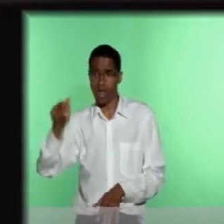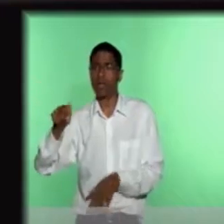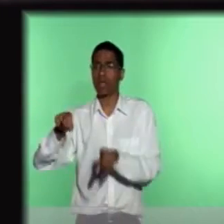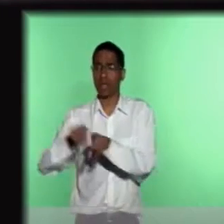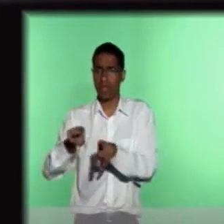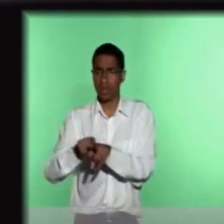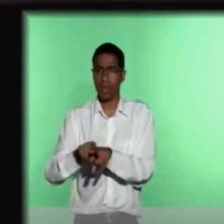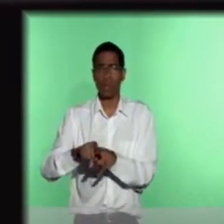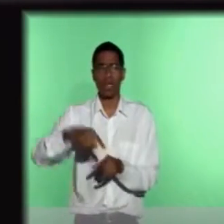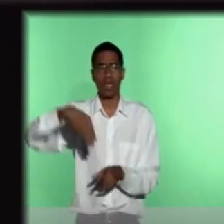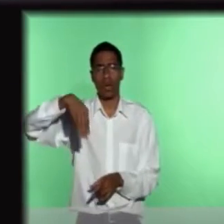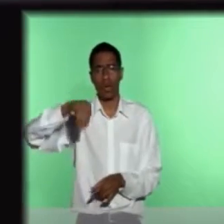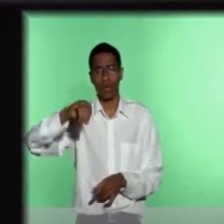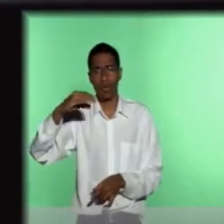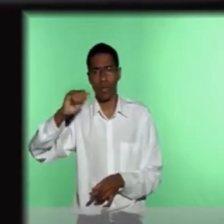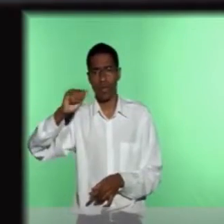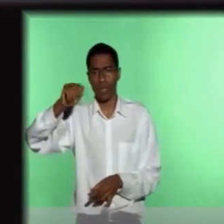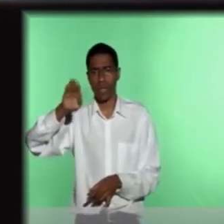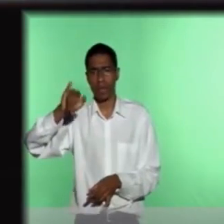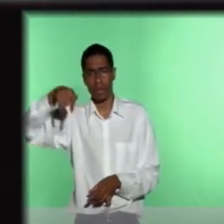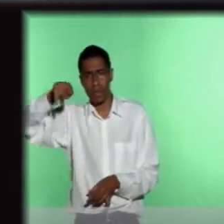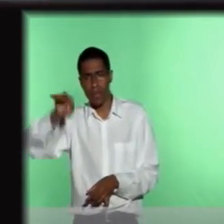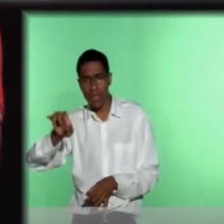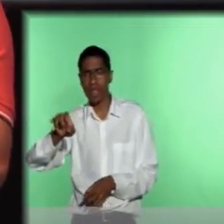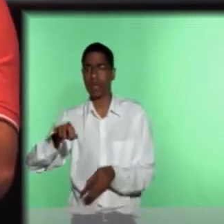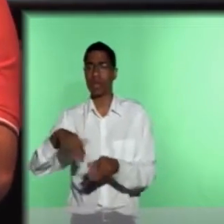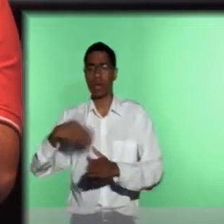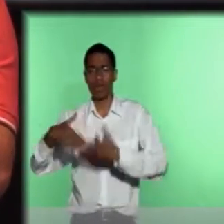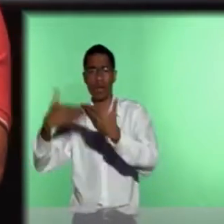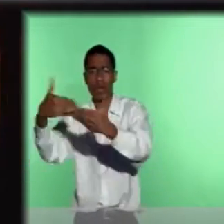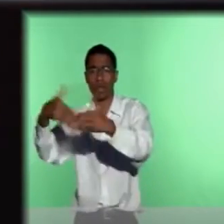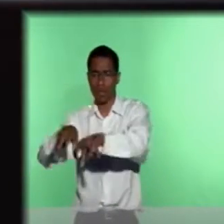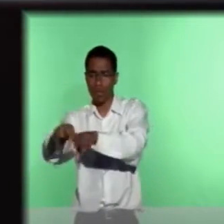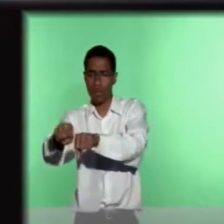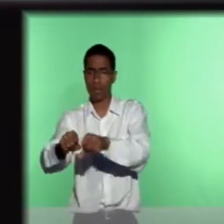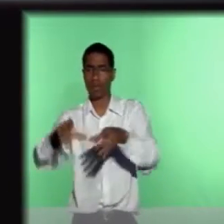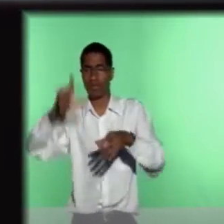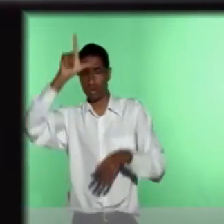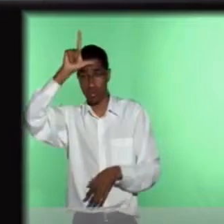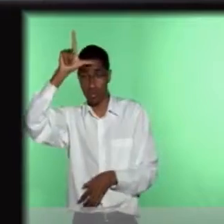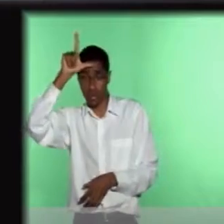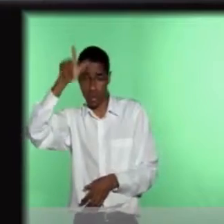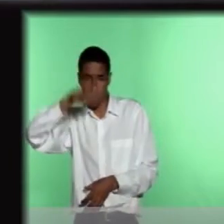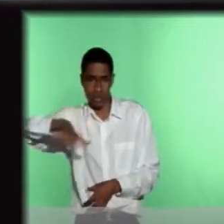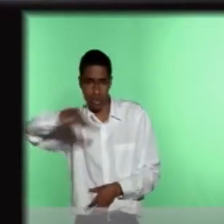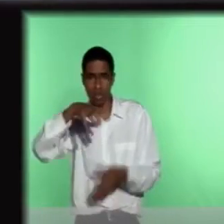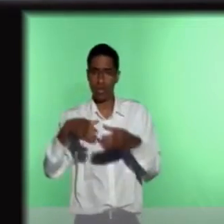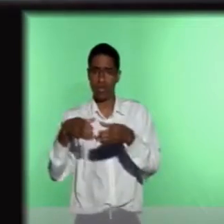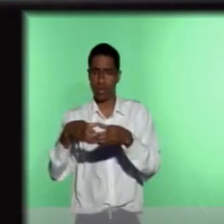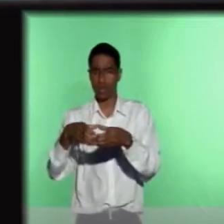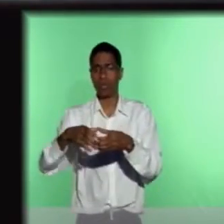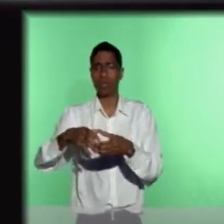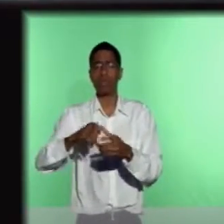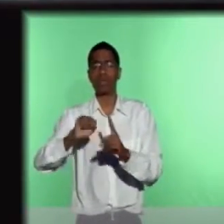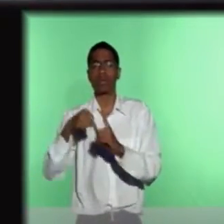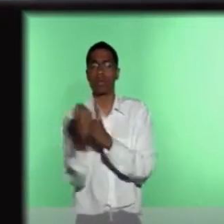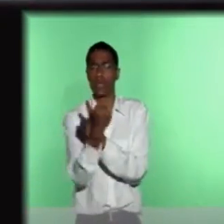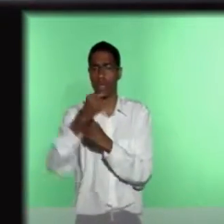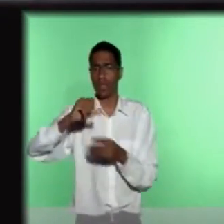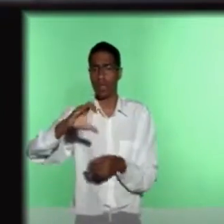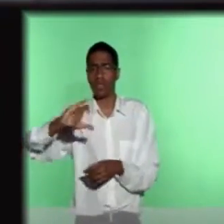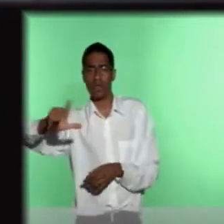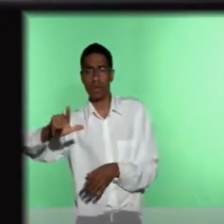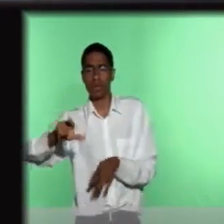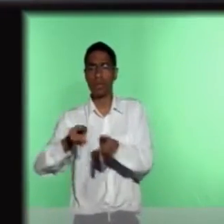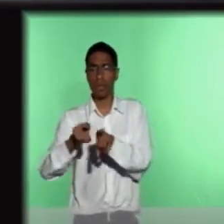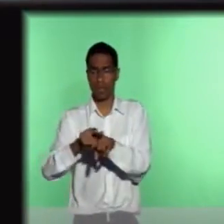Moçambique, a gente faz um processo de formação de lideranças da sociedade civil e de coalizões como a campanha brasileira. E quando a